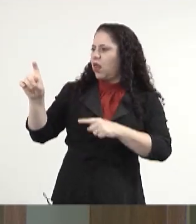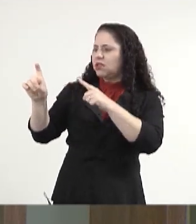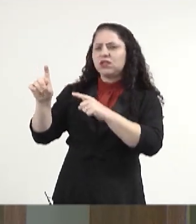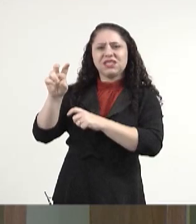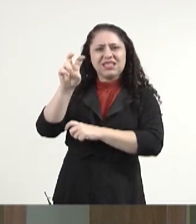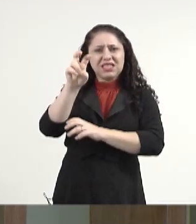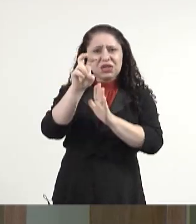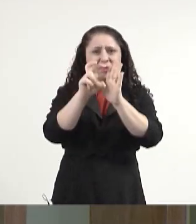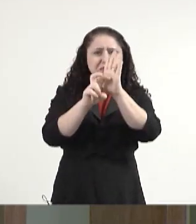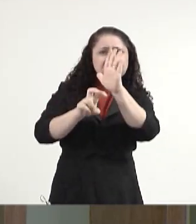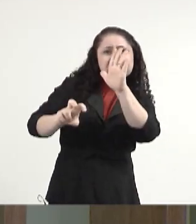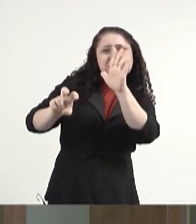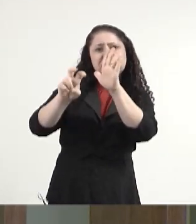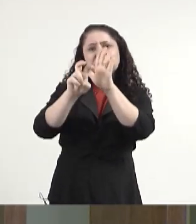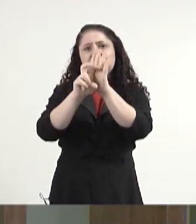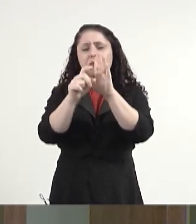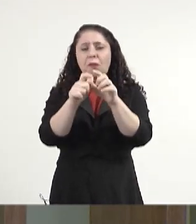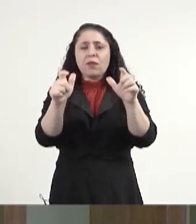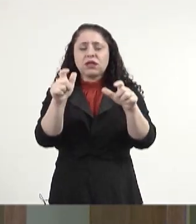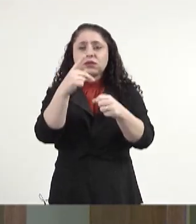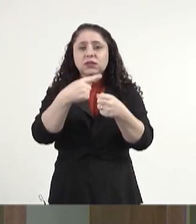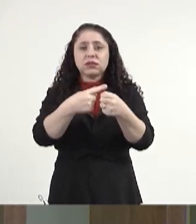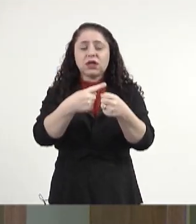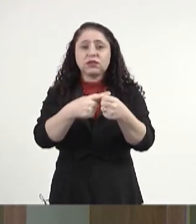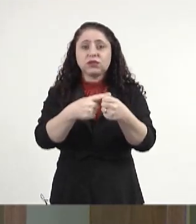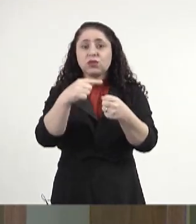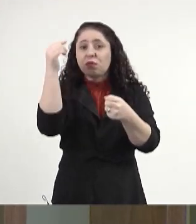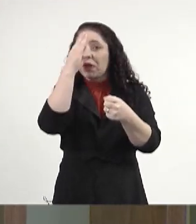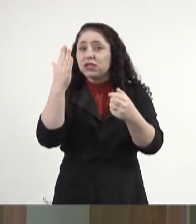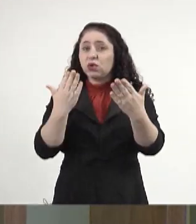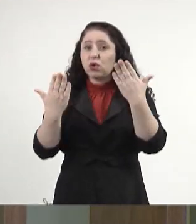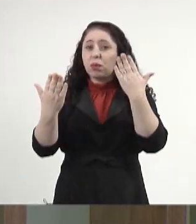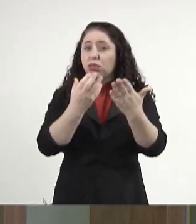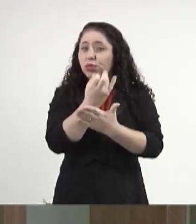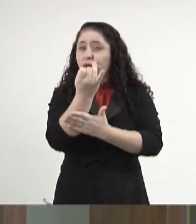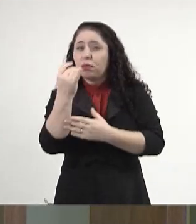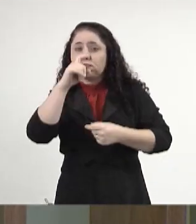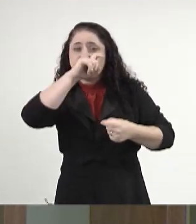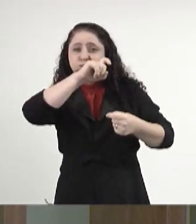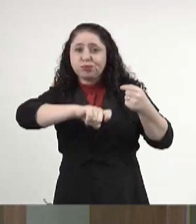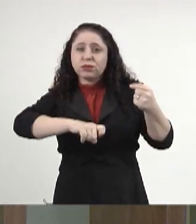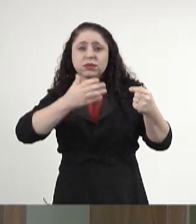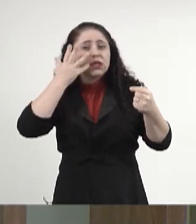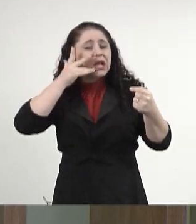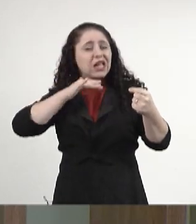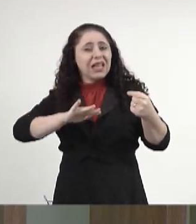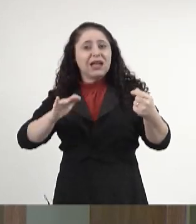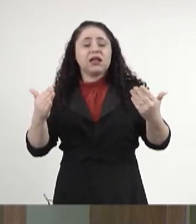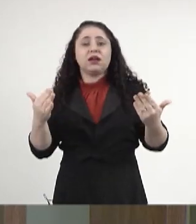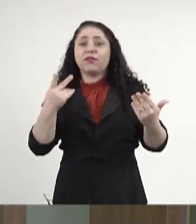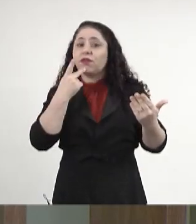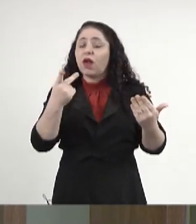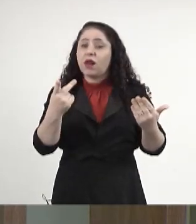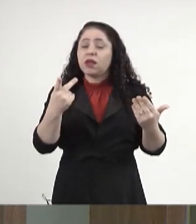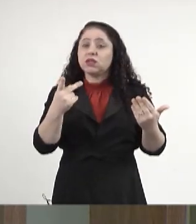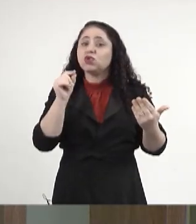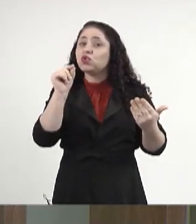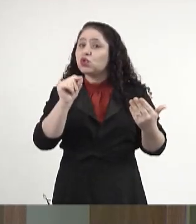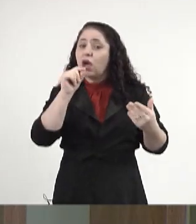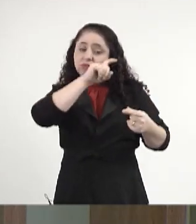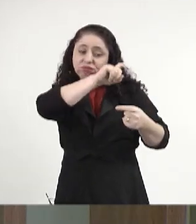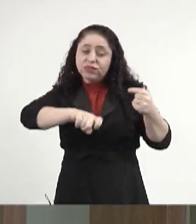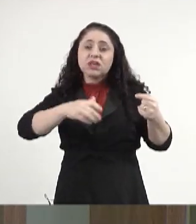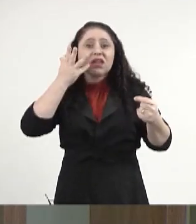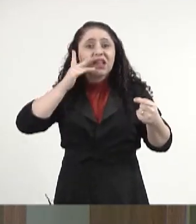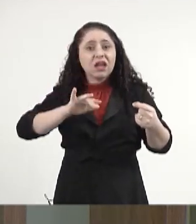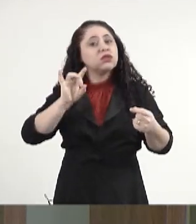o 5º maior município do Brasil em números de casos de estupro de vulnerável. E nós estamos falando aí tão somente de estupro